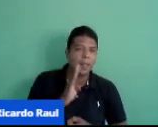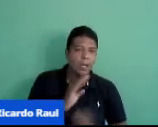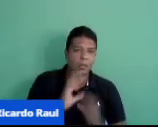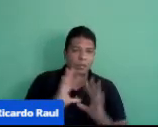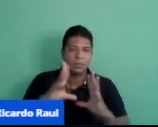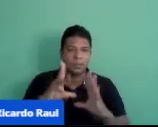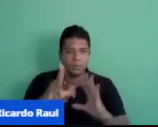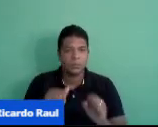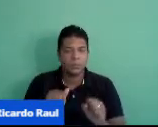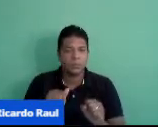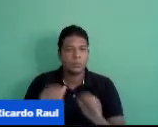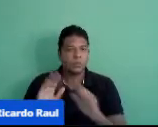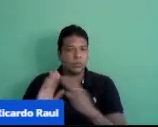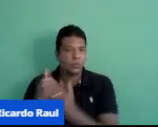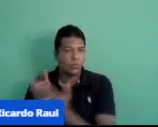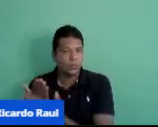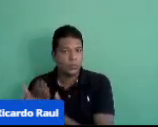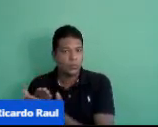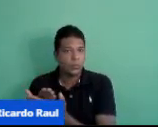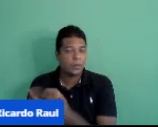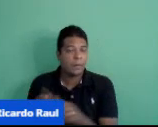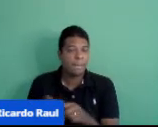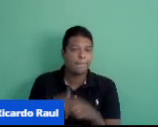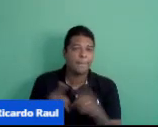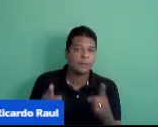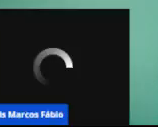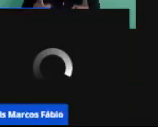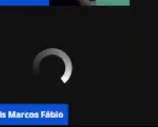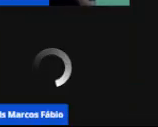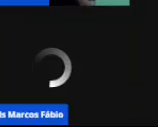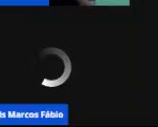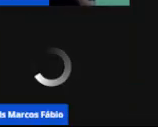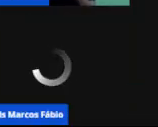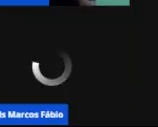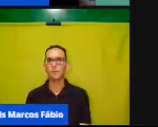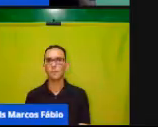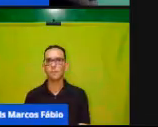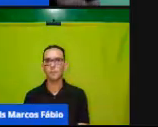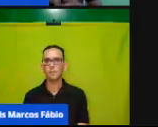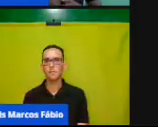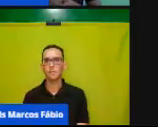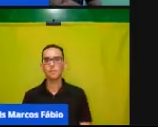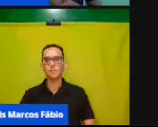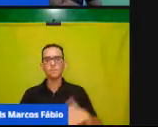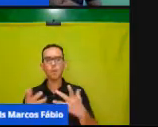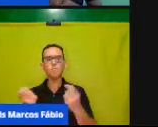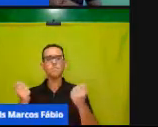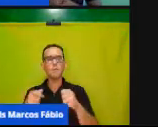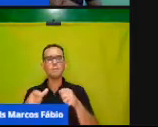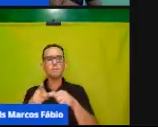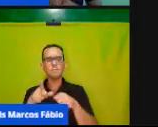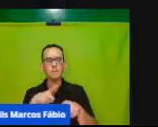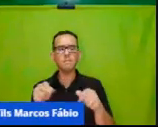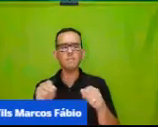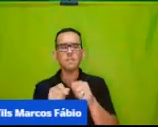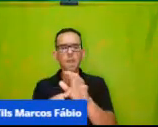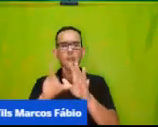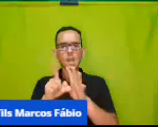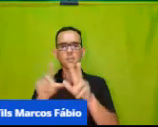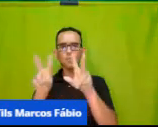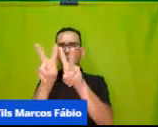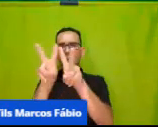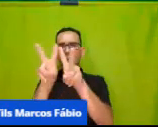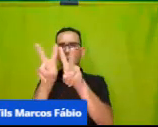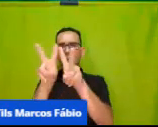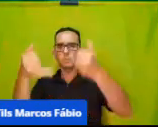rede. Mas, assim, uma coisa, é óbvio que isso aqui talvez eu esteja antecipando assunto, mas não